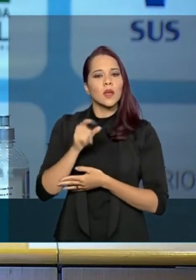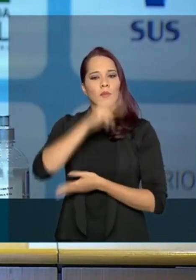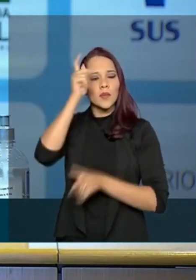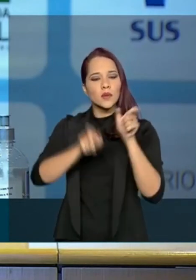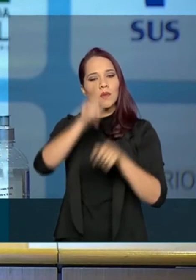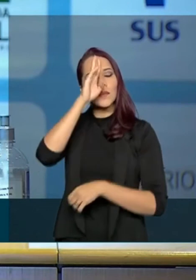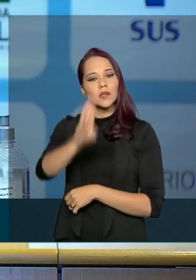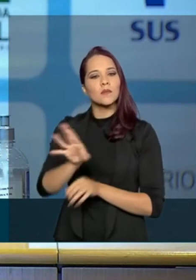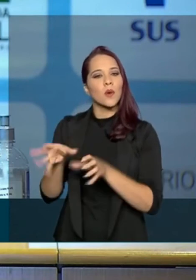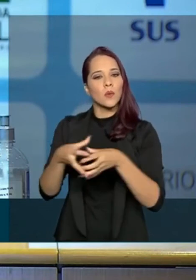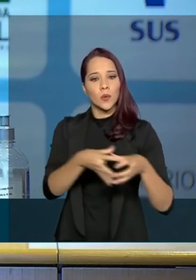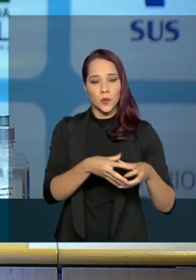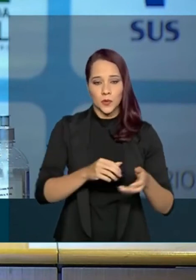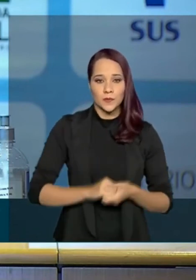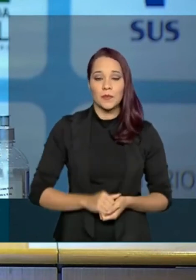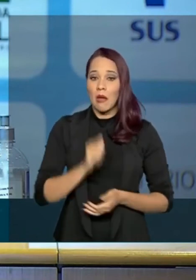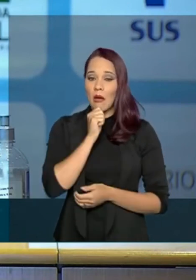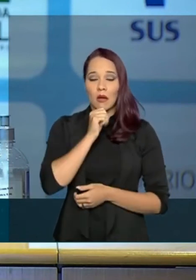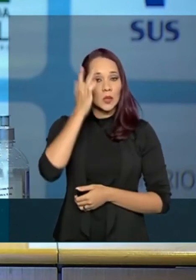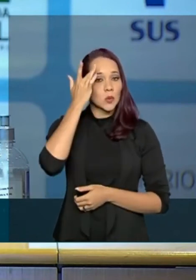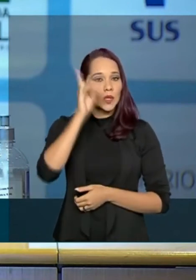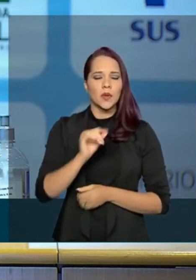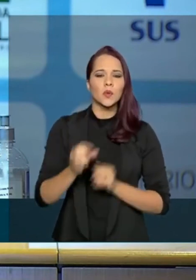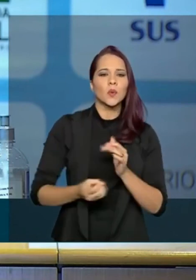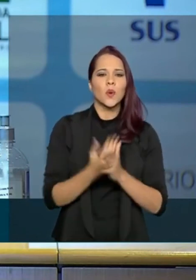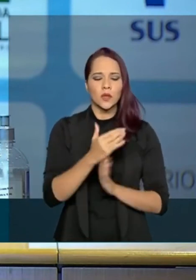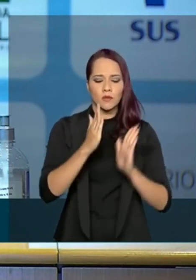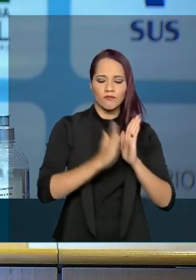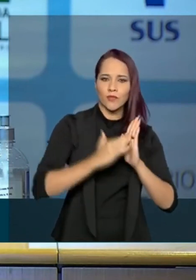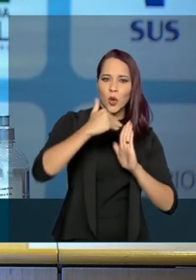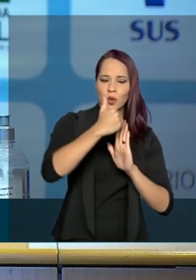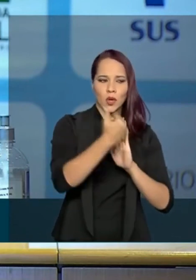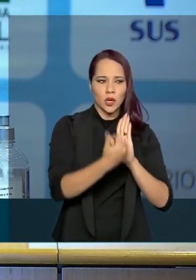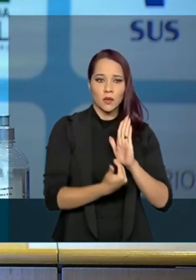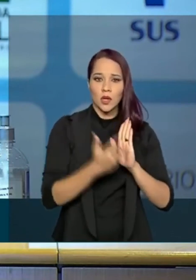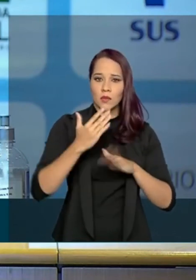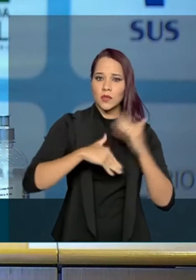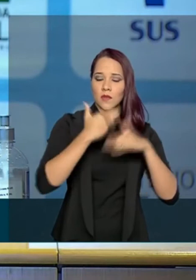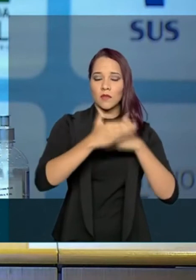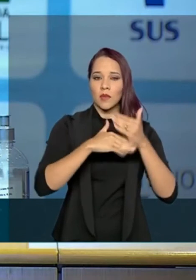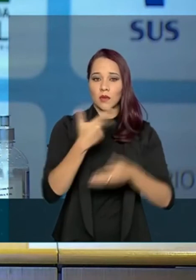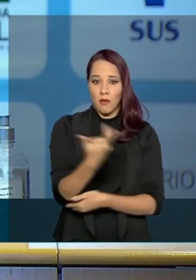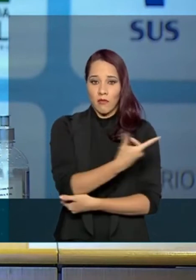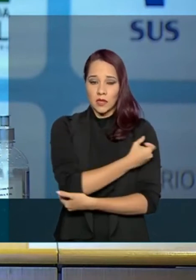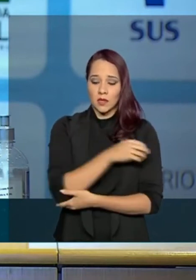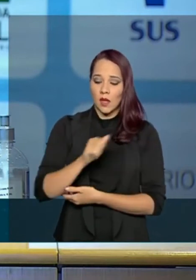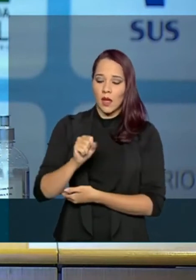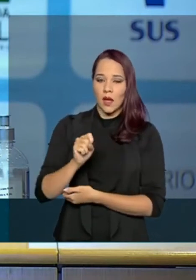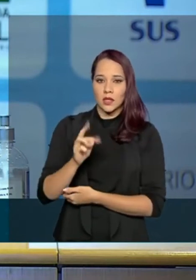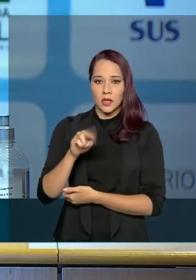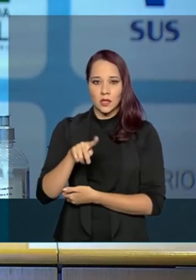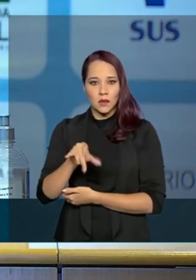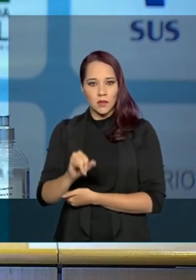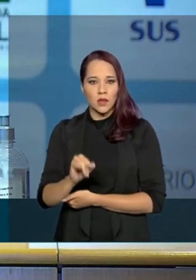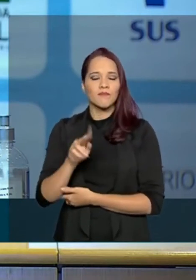prioritários. Ainda não sabemos o quanto o cronograma previsto para o desenvolvimento da vacina da AstraZeneca